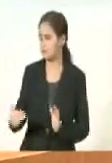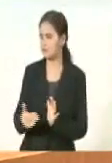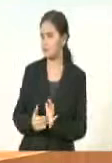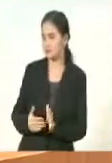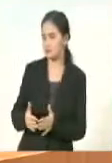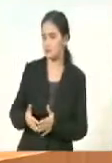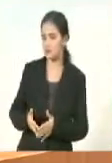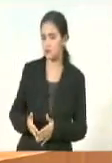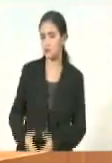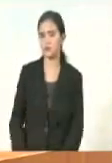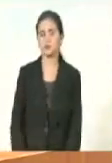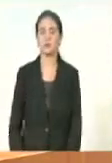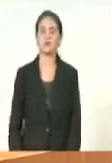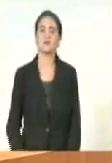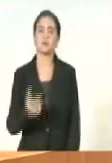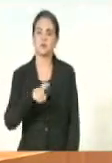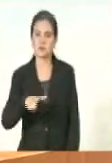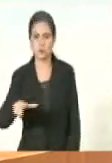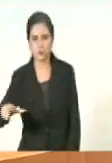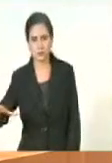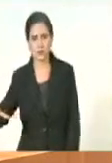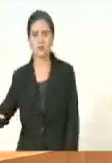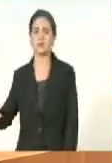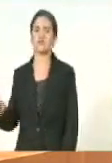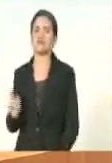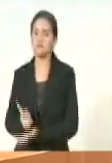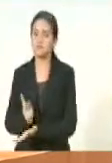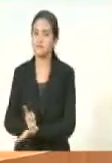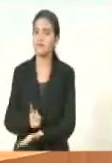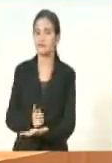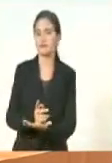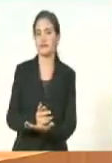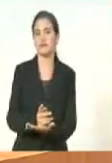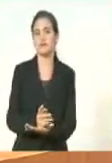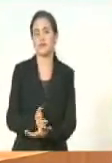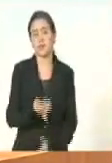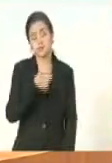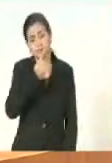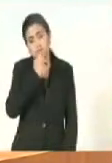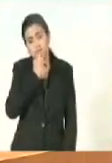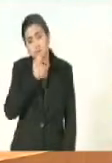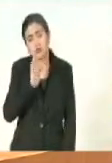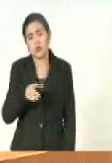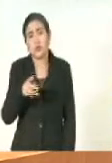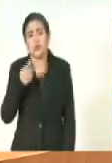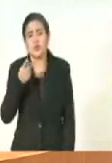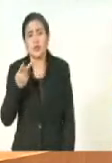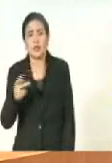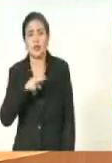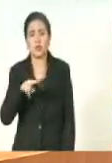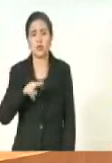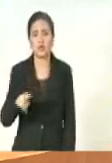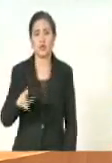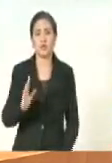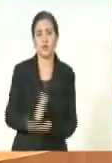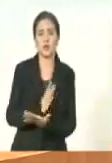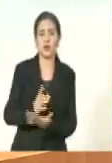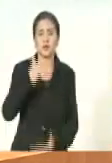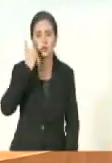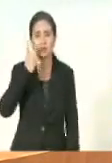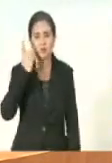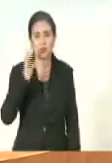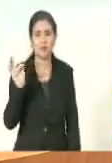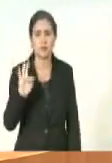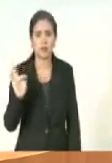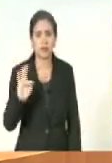vamos continuar. Quando aqui foi citado, infelizmente, o nome de vários deputados federais que não estão aqui nessa casa para se defender, de